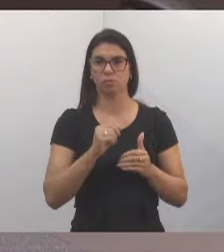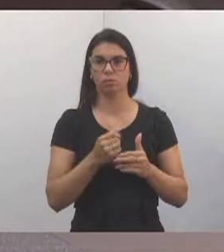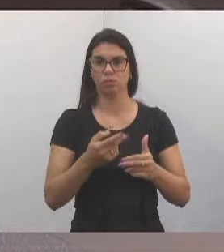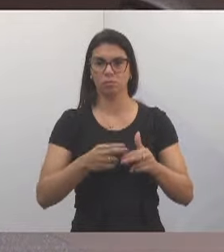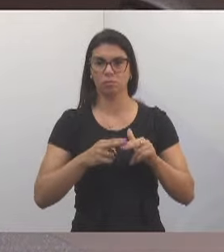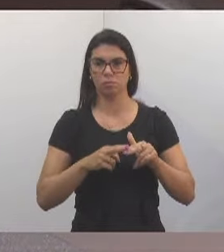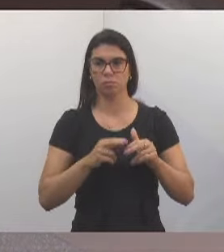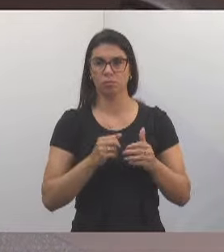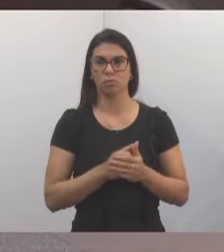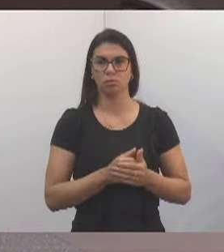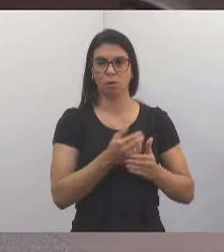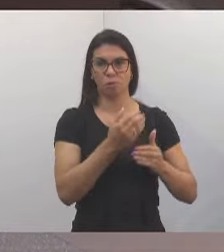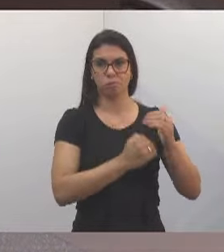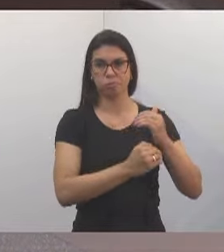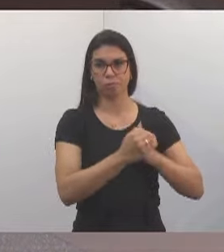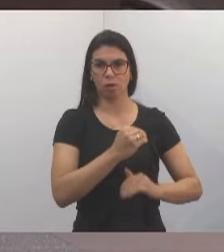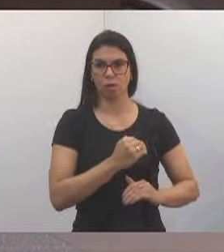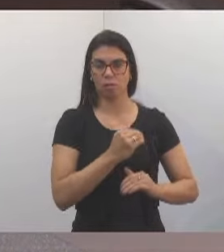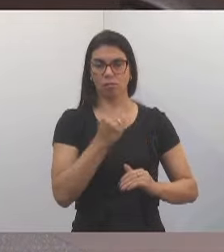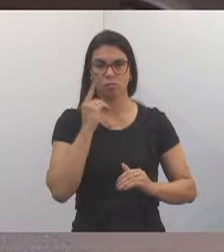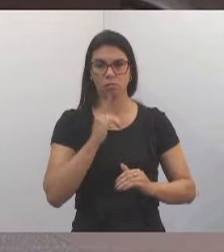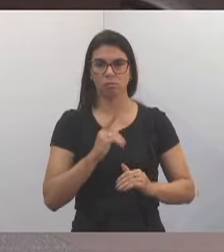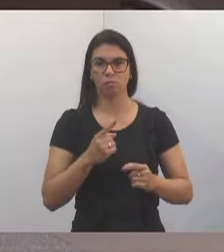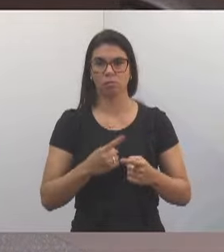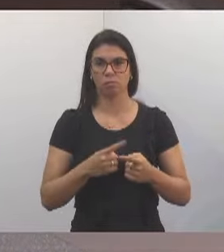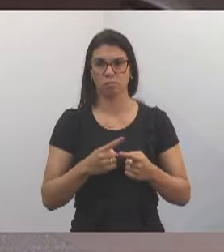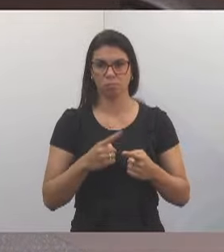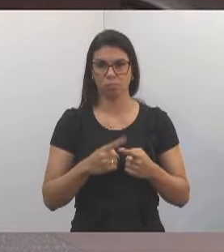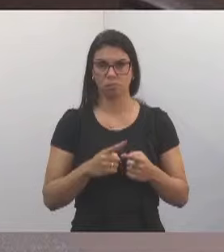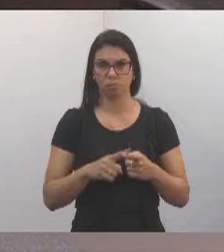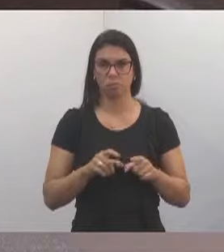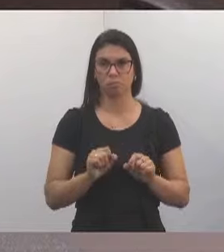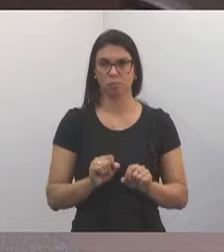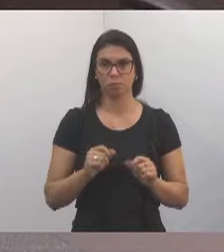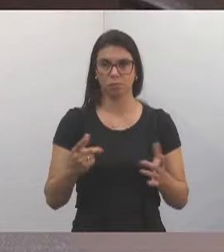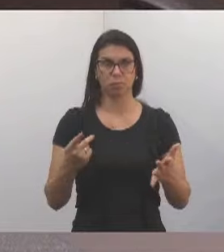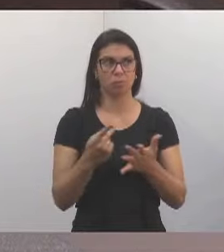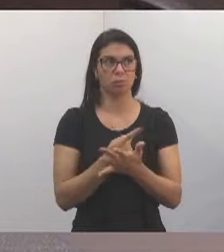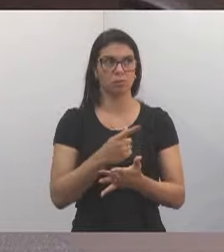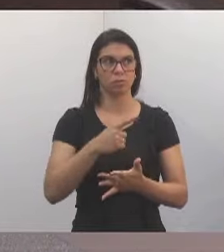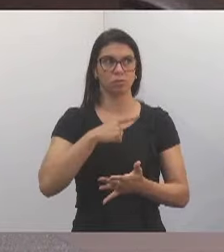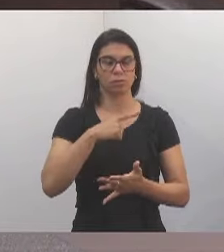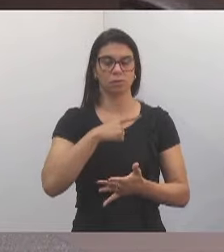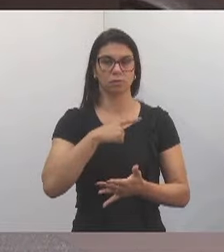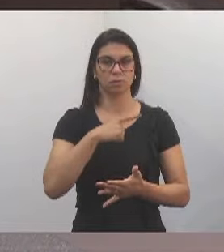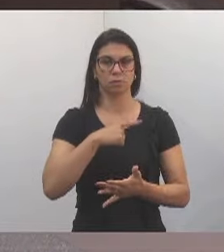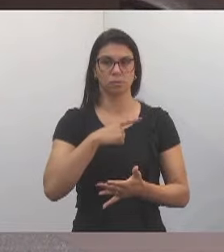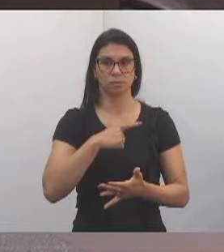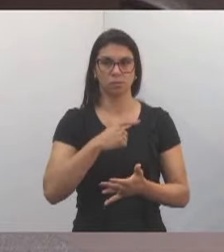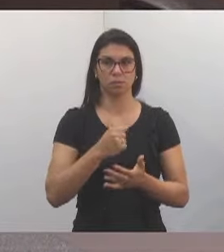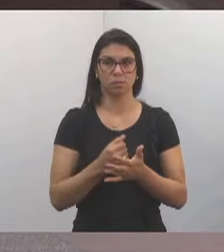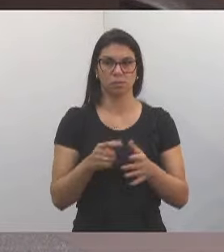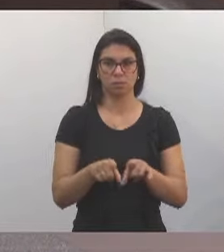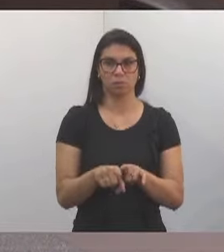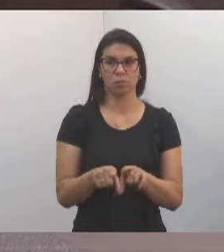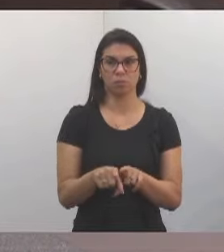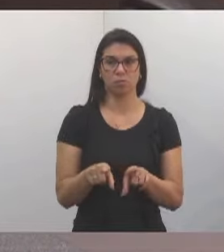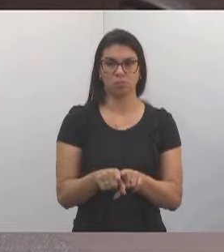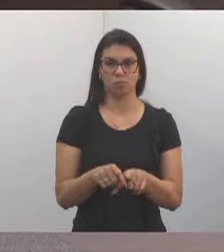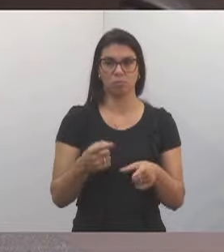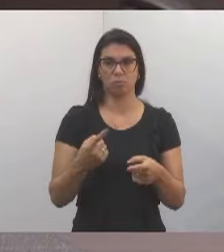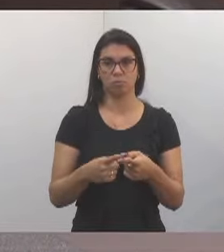e não descer mais, além de poder apresentar buracos em sua estrutura. Quais os motivos pelos quais devido